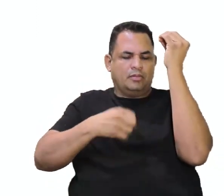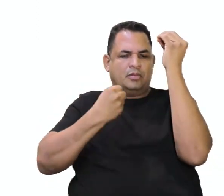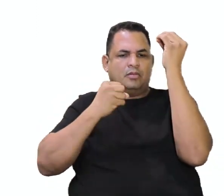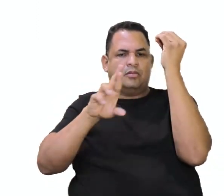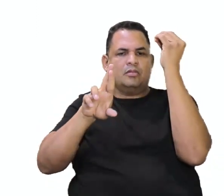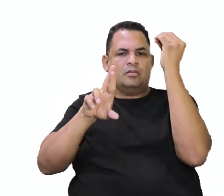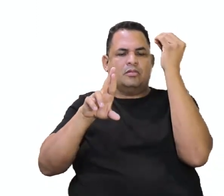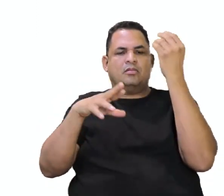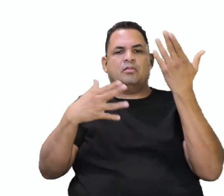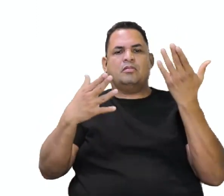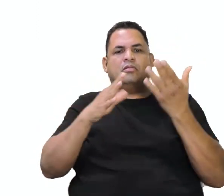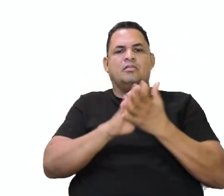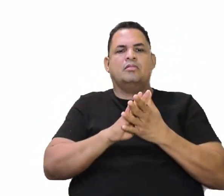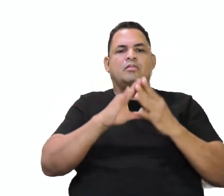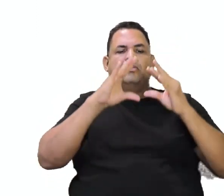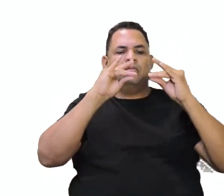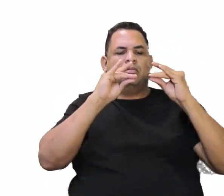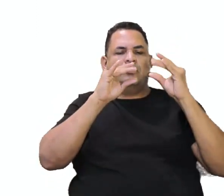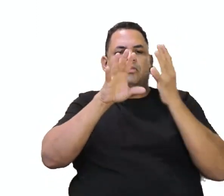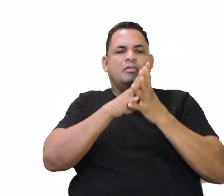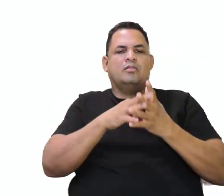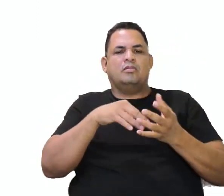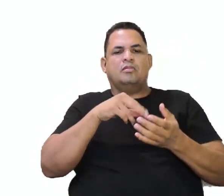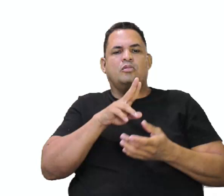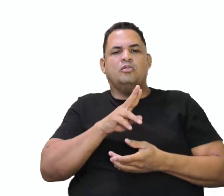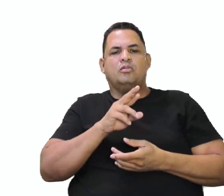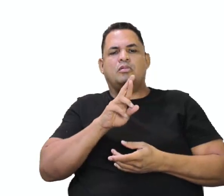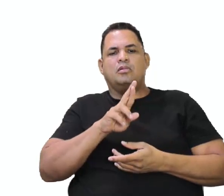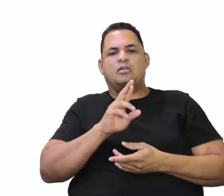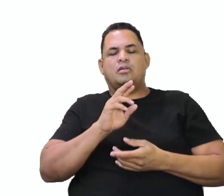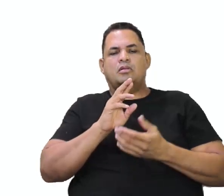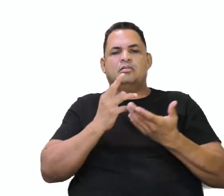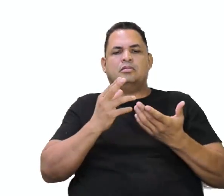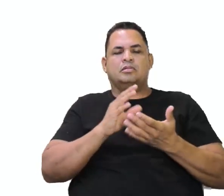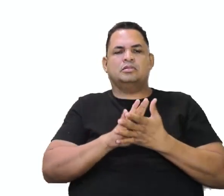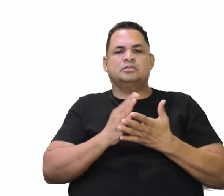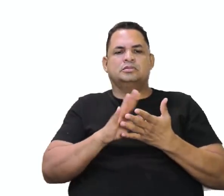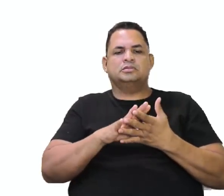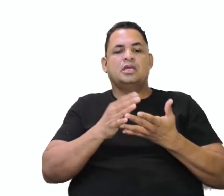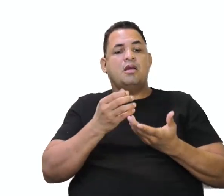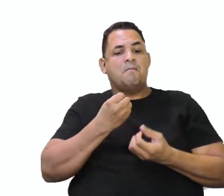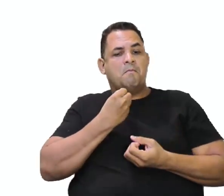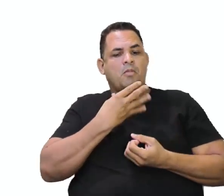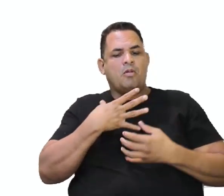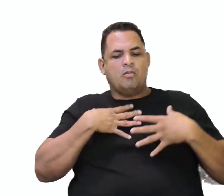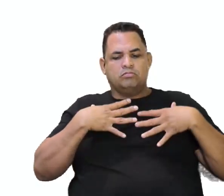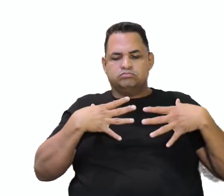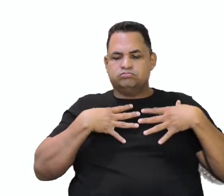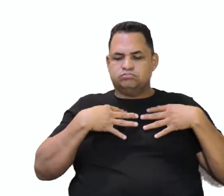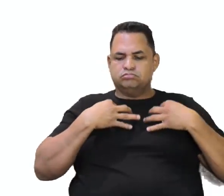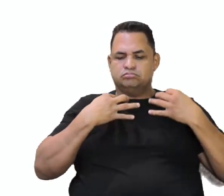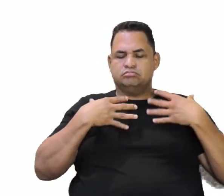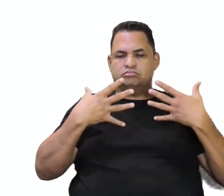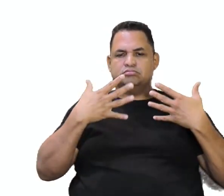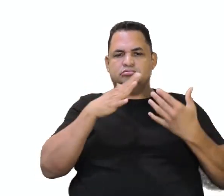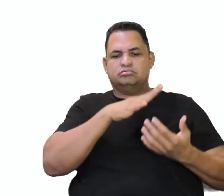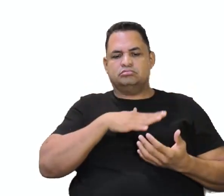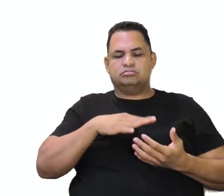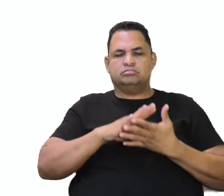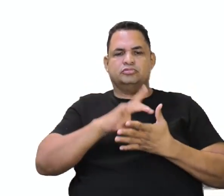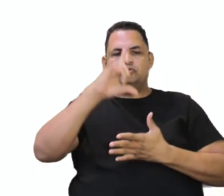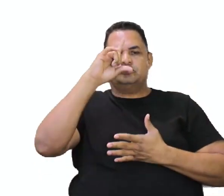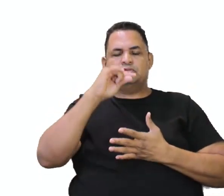ar, né, a umidade relativa do ar seja agradável, minimizando, então, o efeito